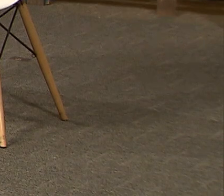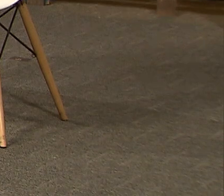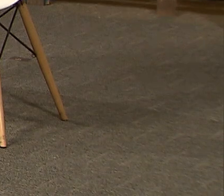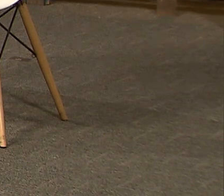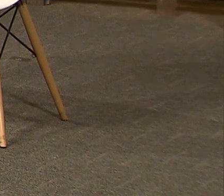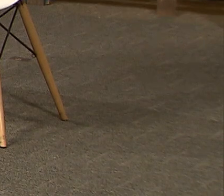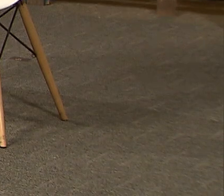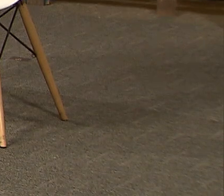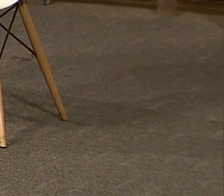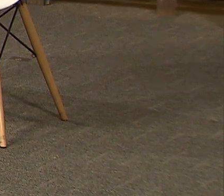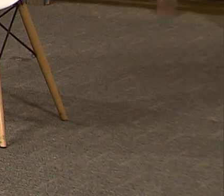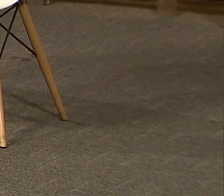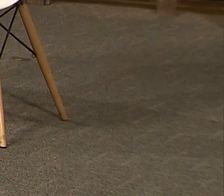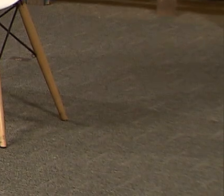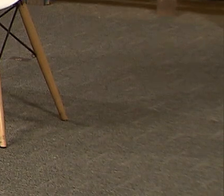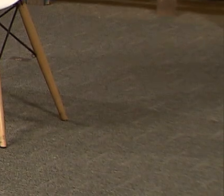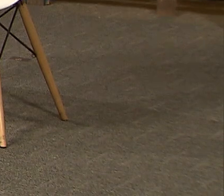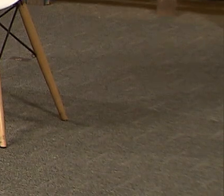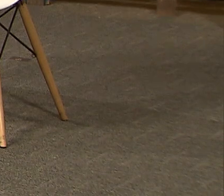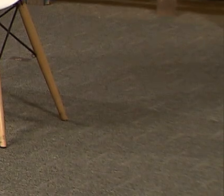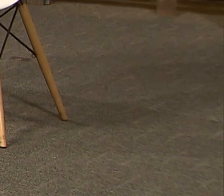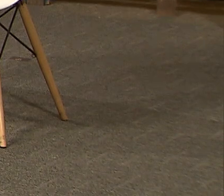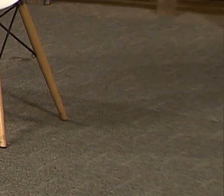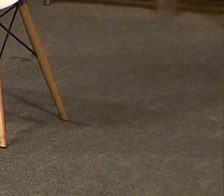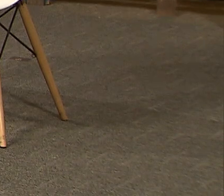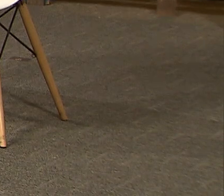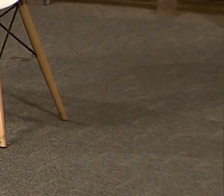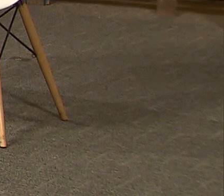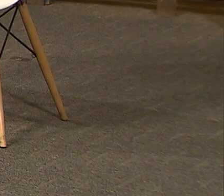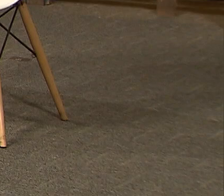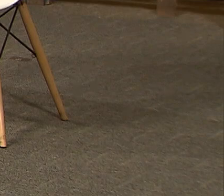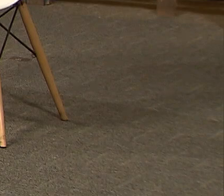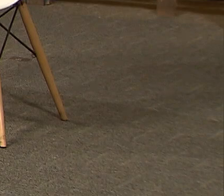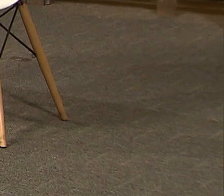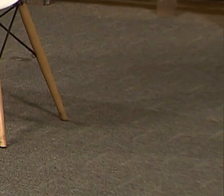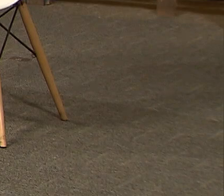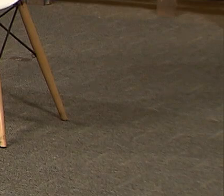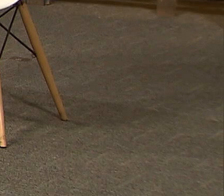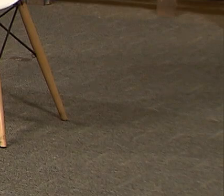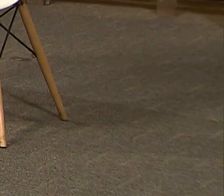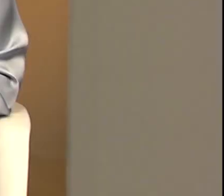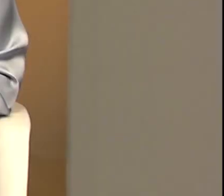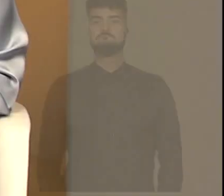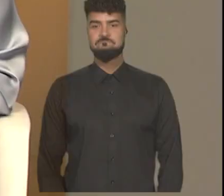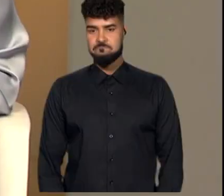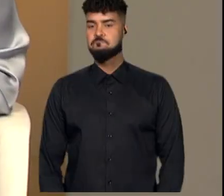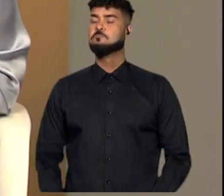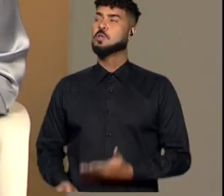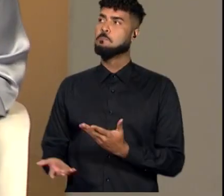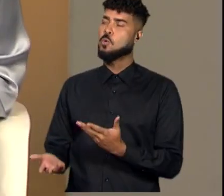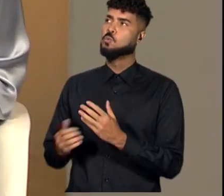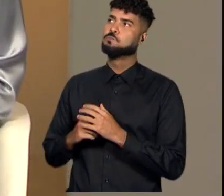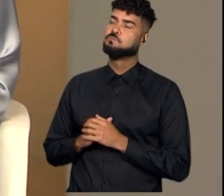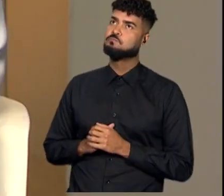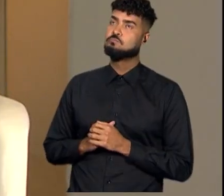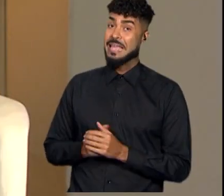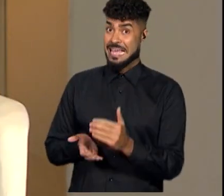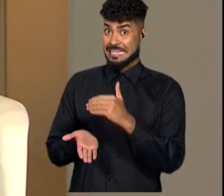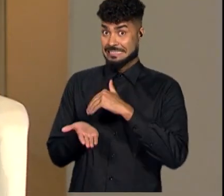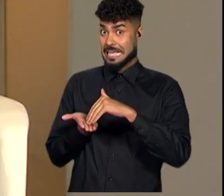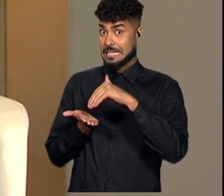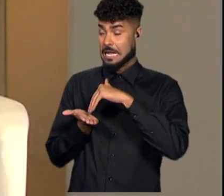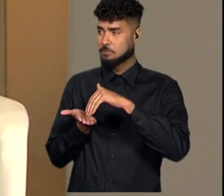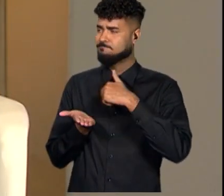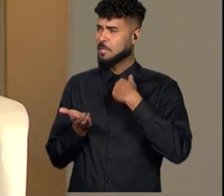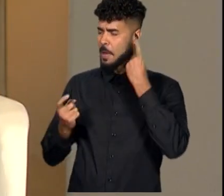Como essa pauta influencia os espaços escolares? Bom, a secretaria ela tem uma